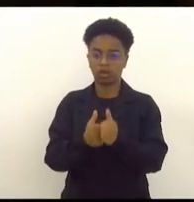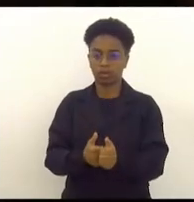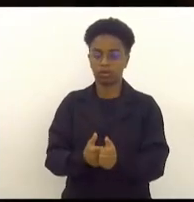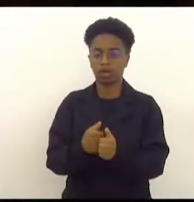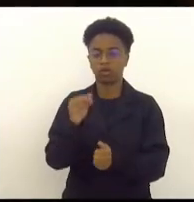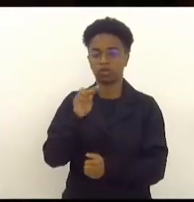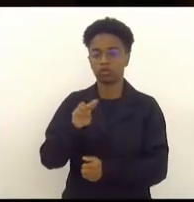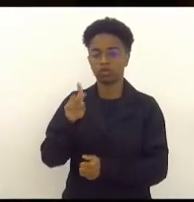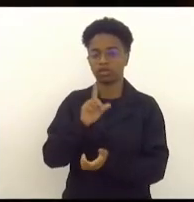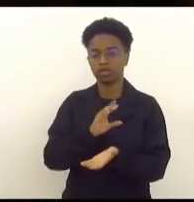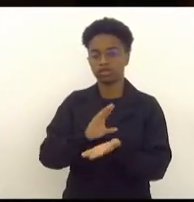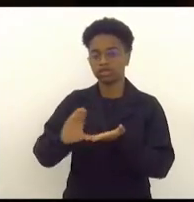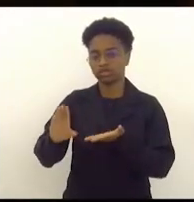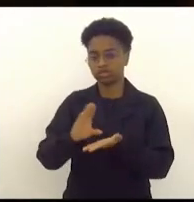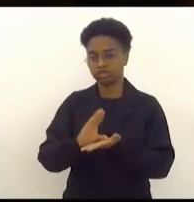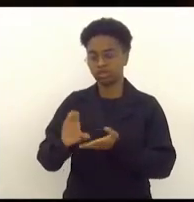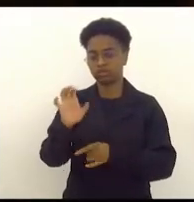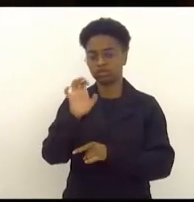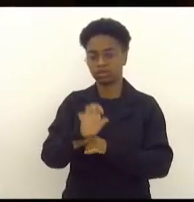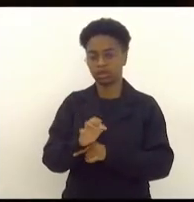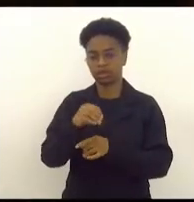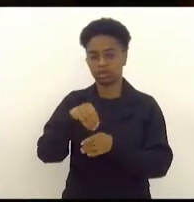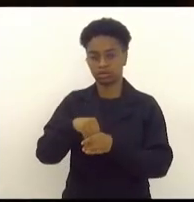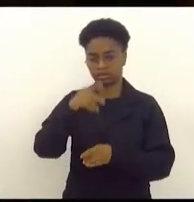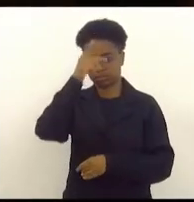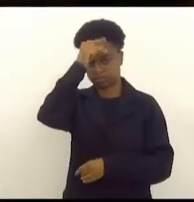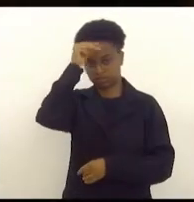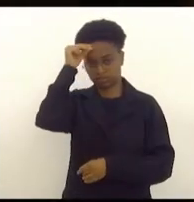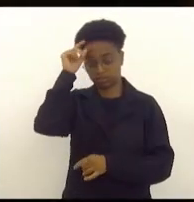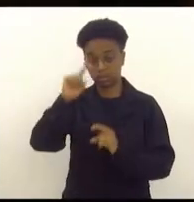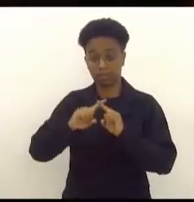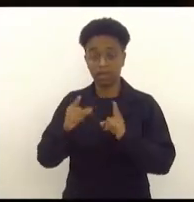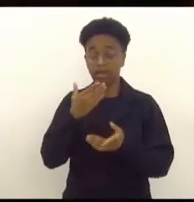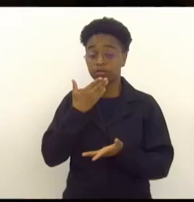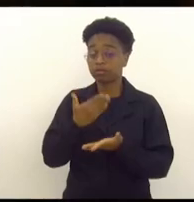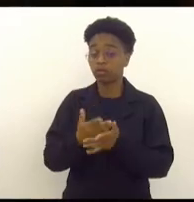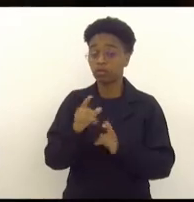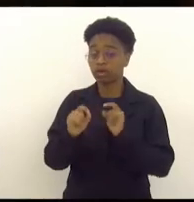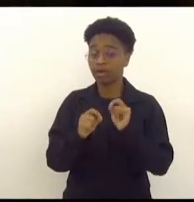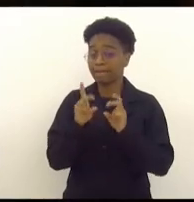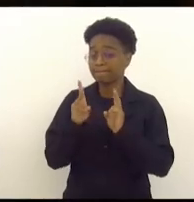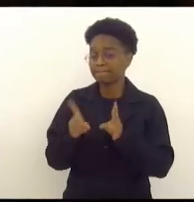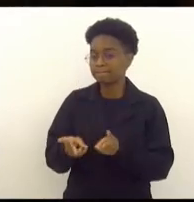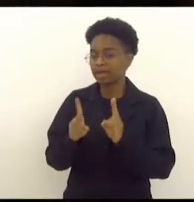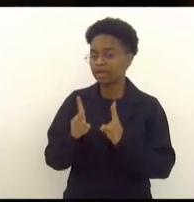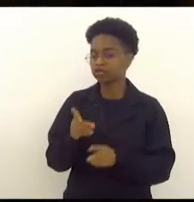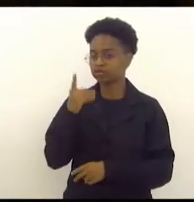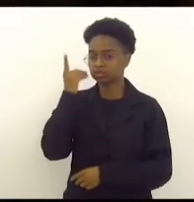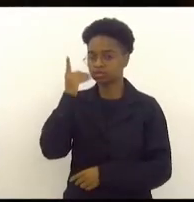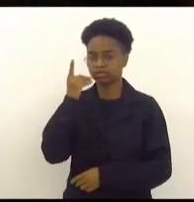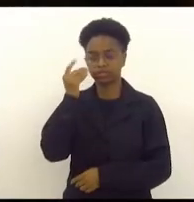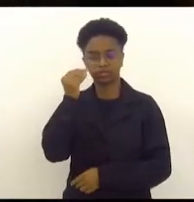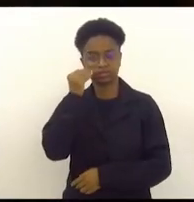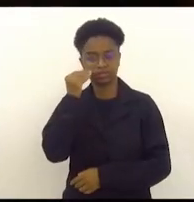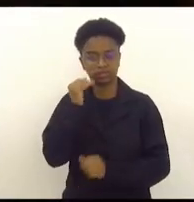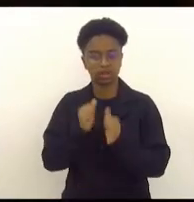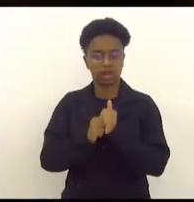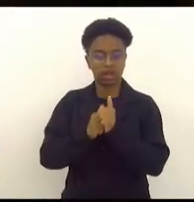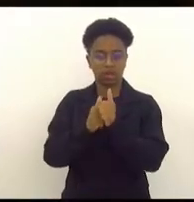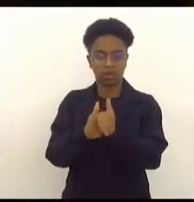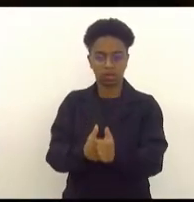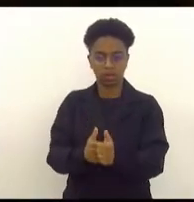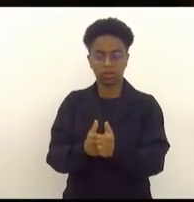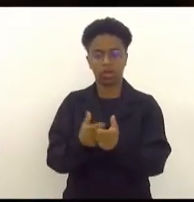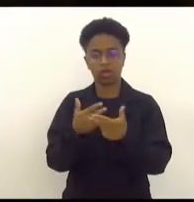estaduais nas prefeituras impressionante que são os mesmos deputados buscando acompanhamento de